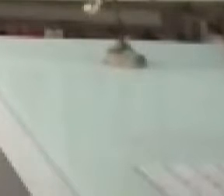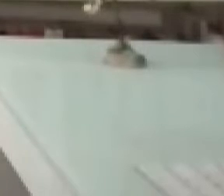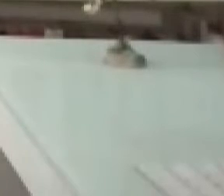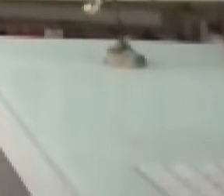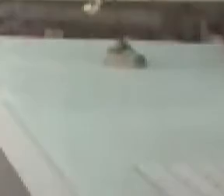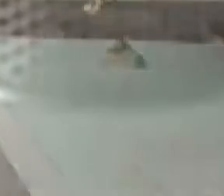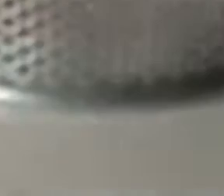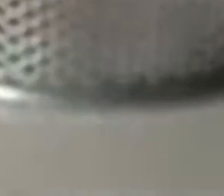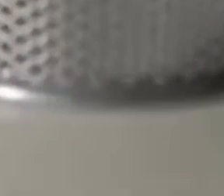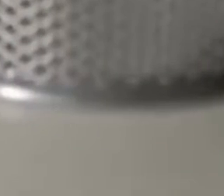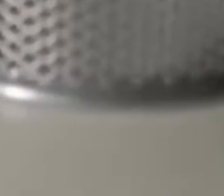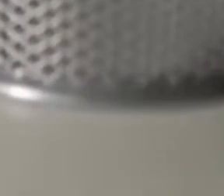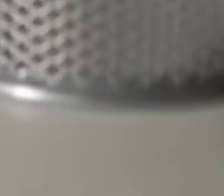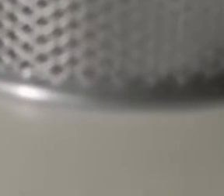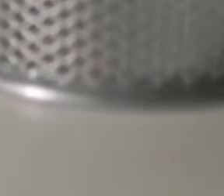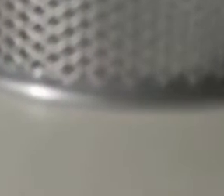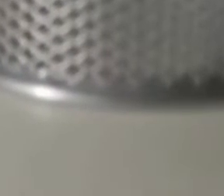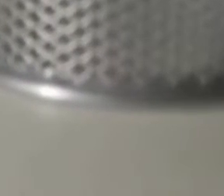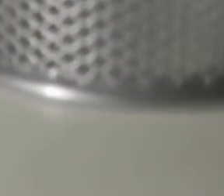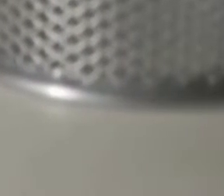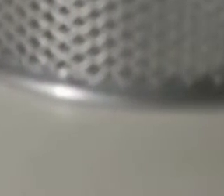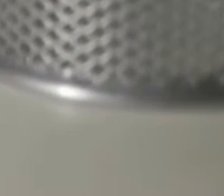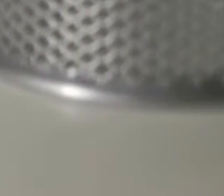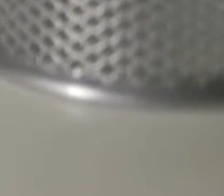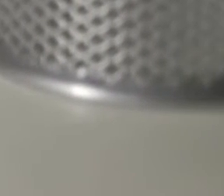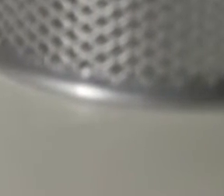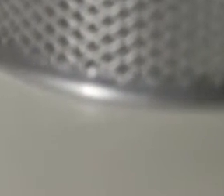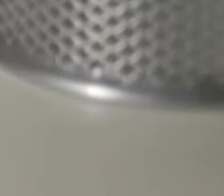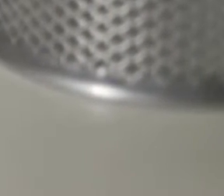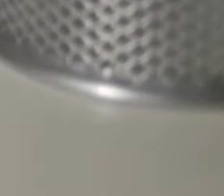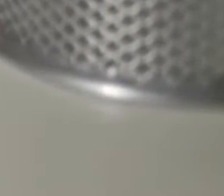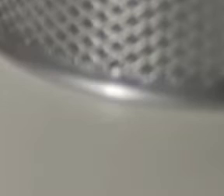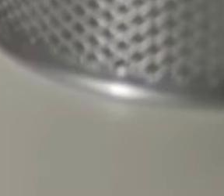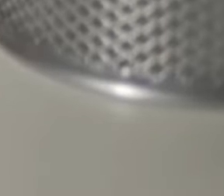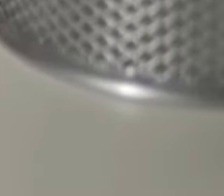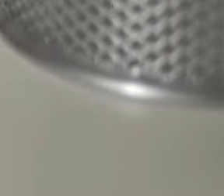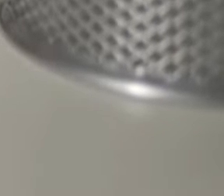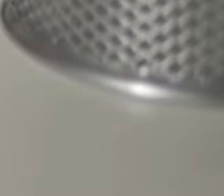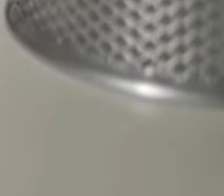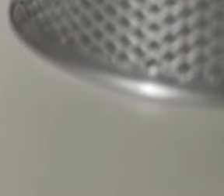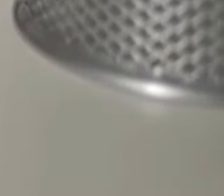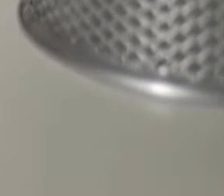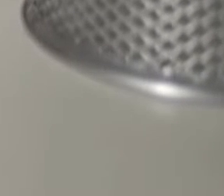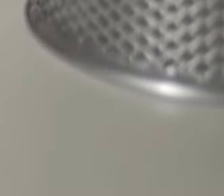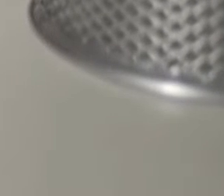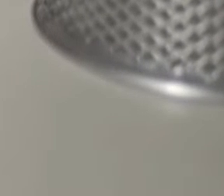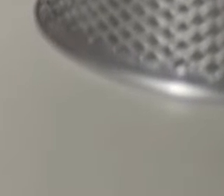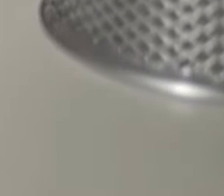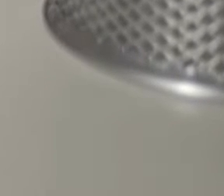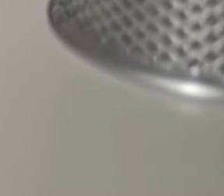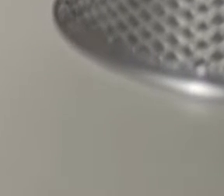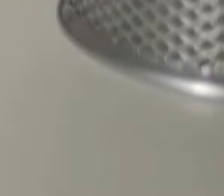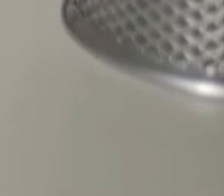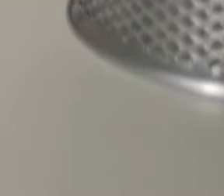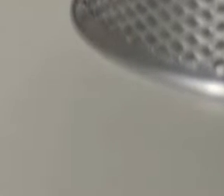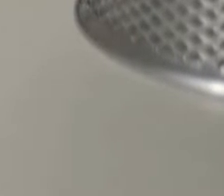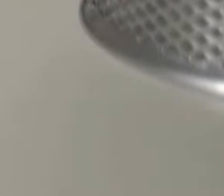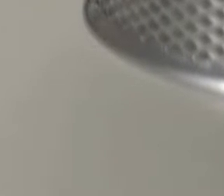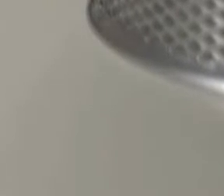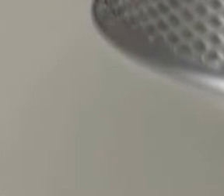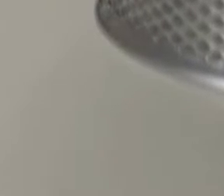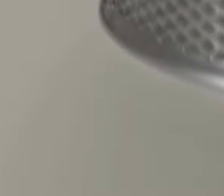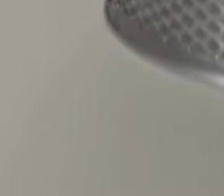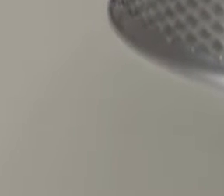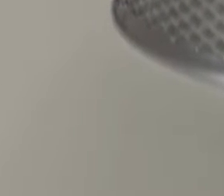imposto. Mas tem algumas coisas que as pessoas esquecem também. Tá? Quando você compra uma ação, você